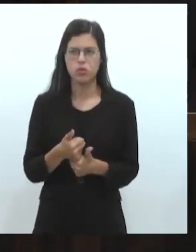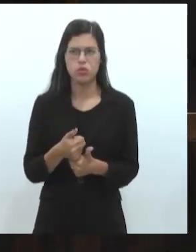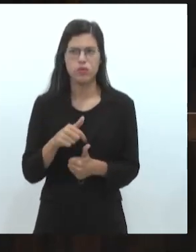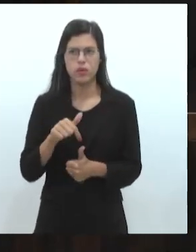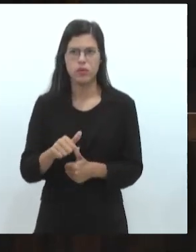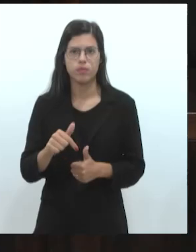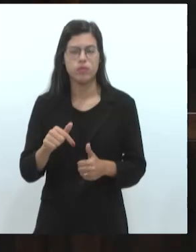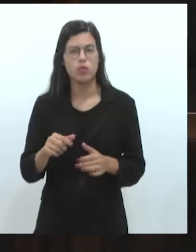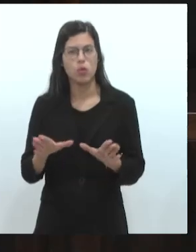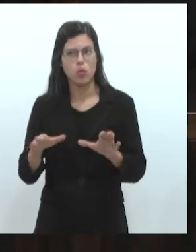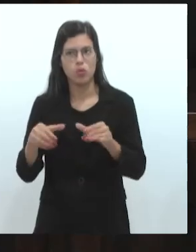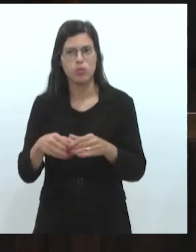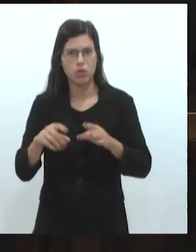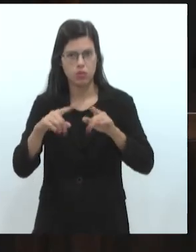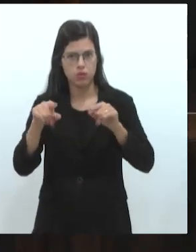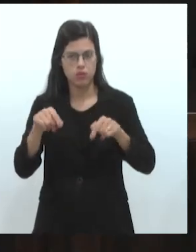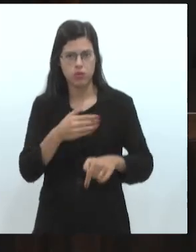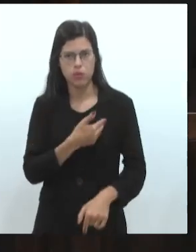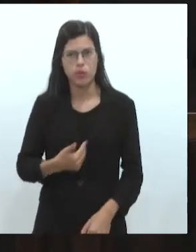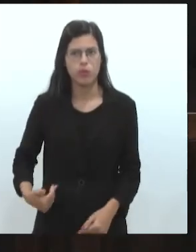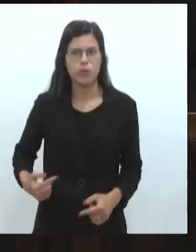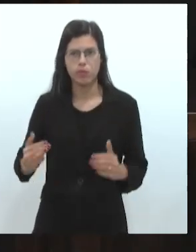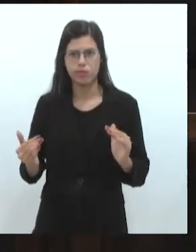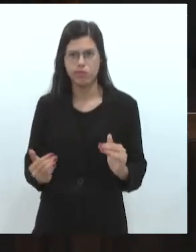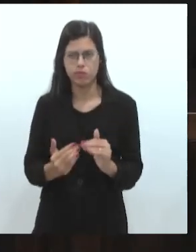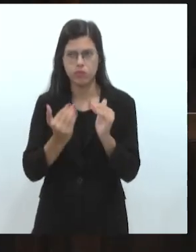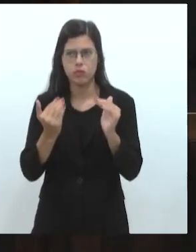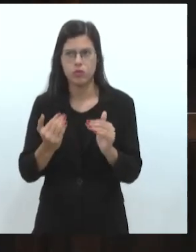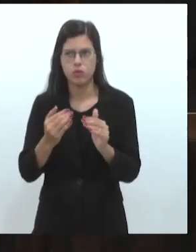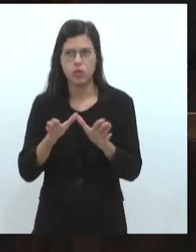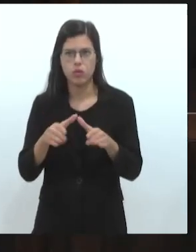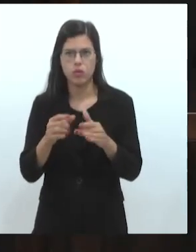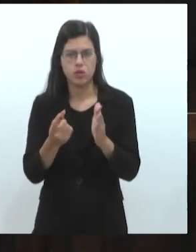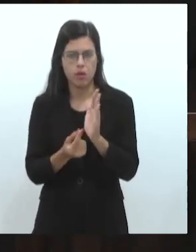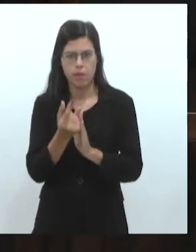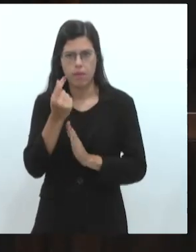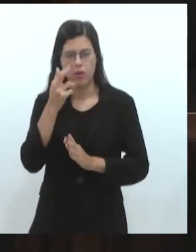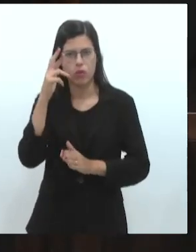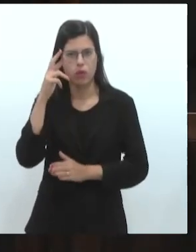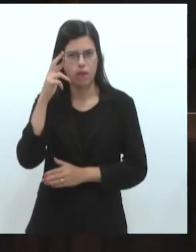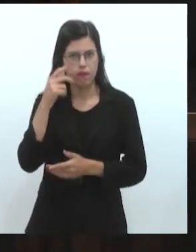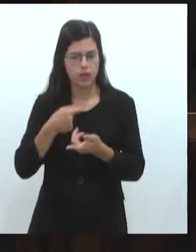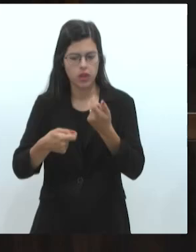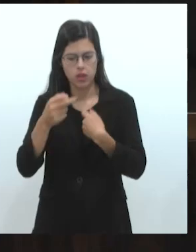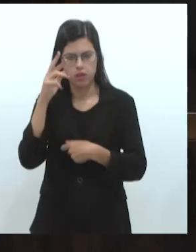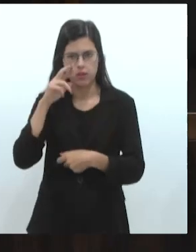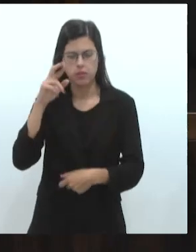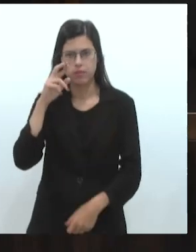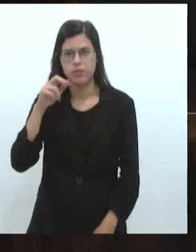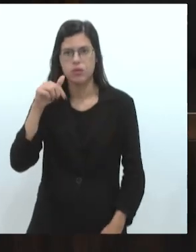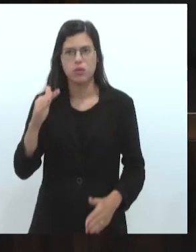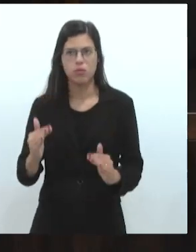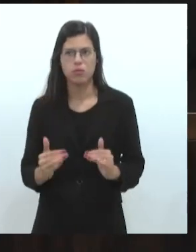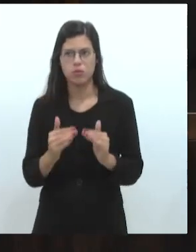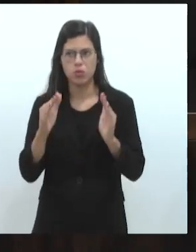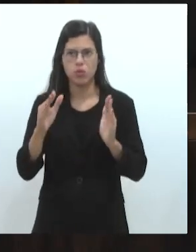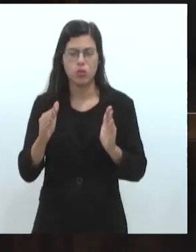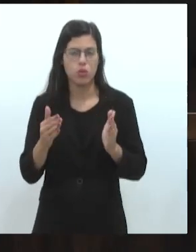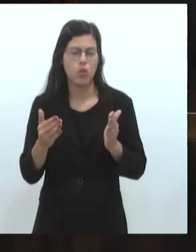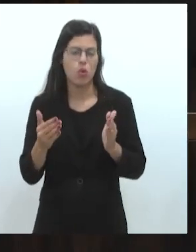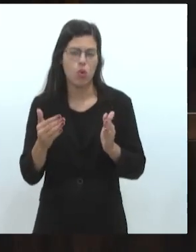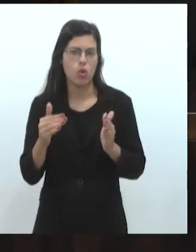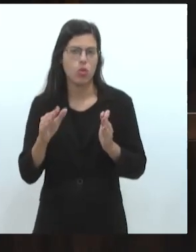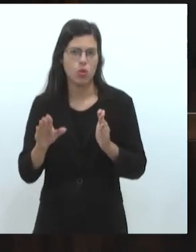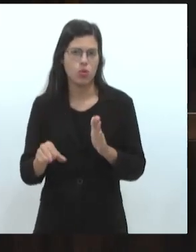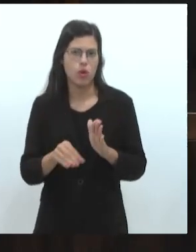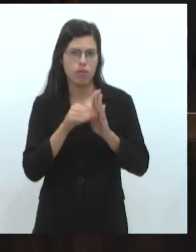servidores públicos, favorável, orçamento, fiscalização financeira e controle favorável, com o substitutivo da Comissão de